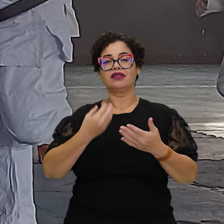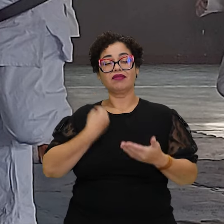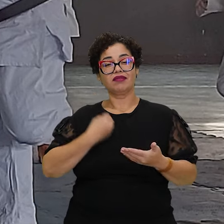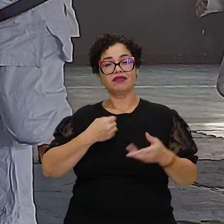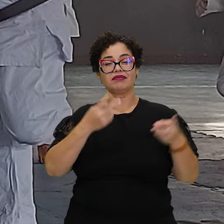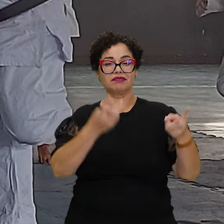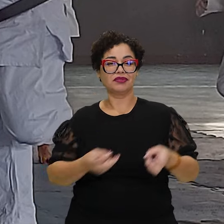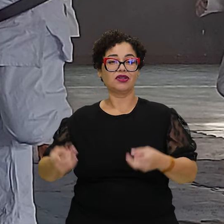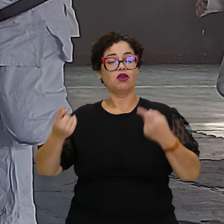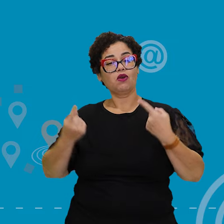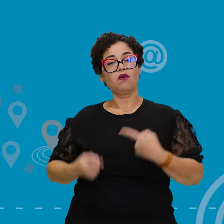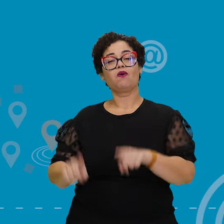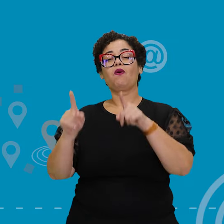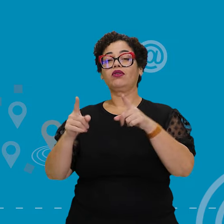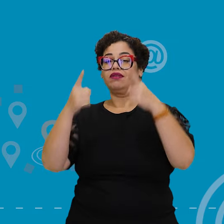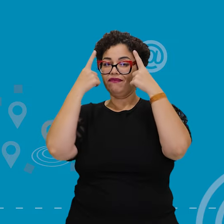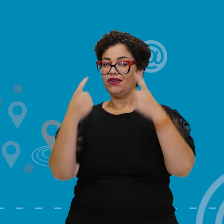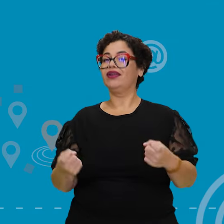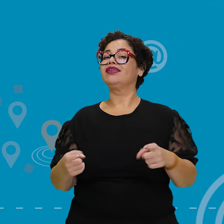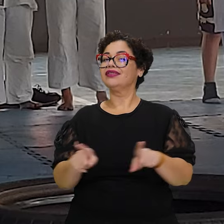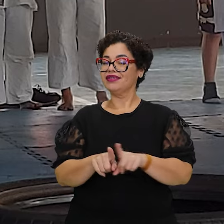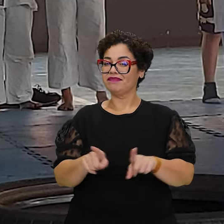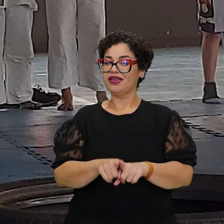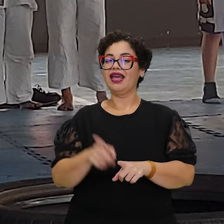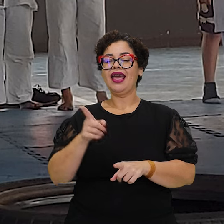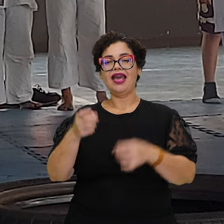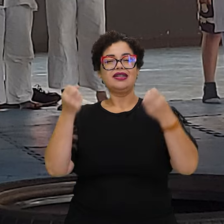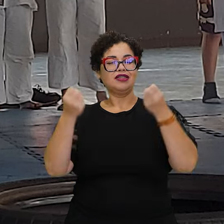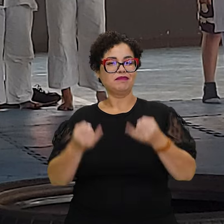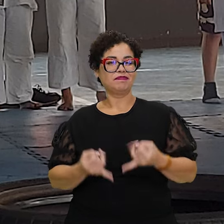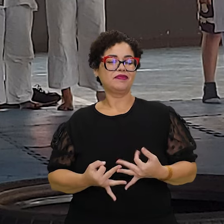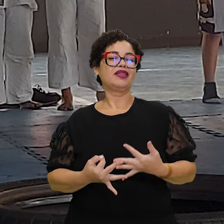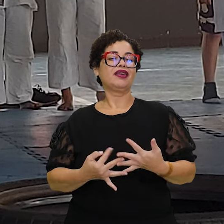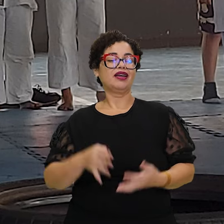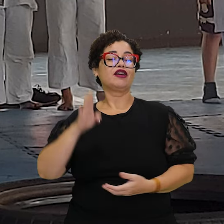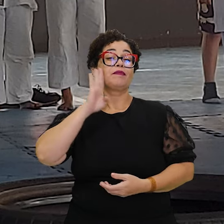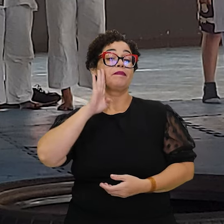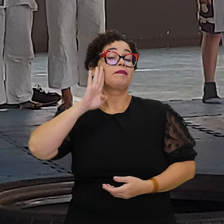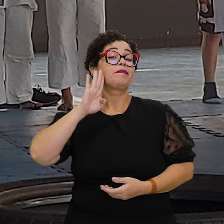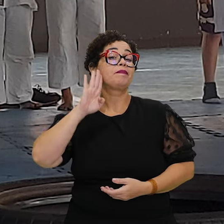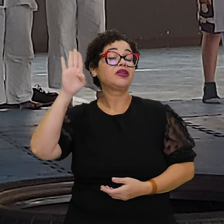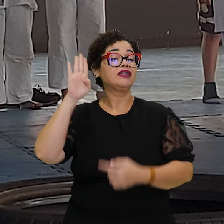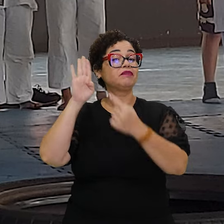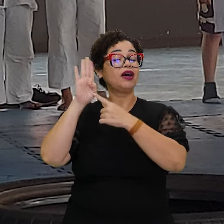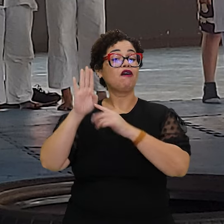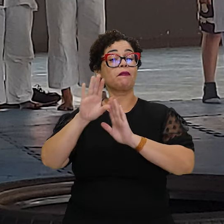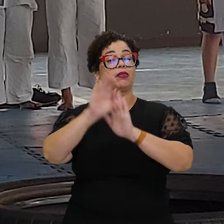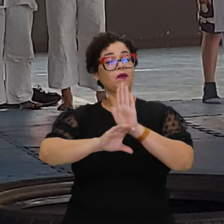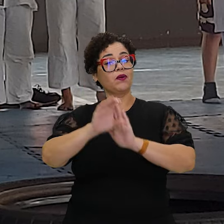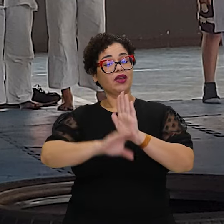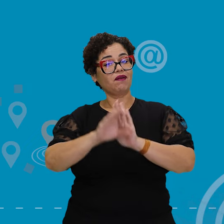para a interpretação da realidade e combate à violência. Ele também cita